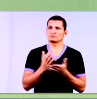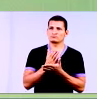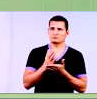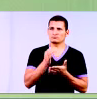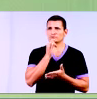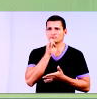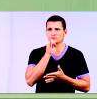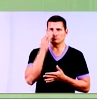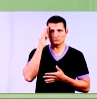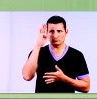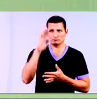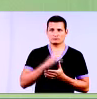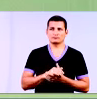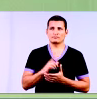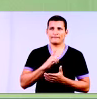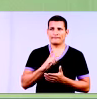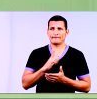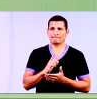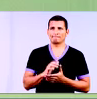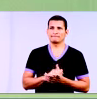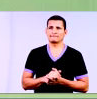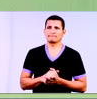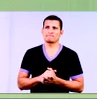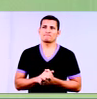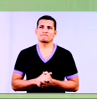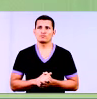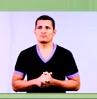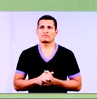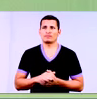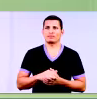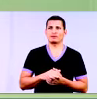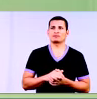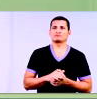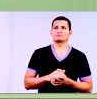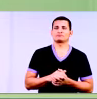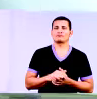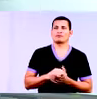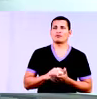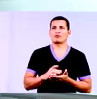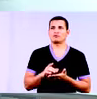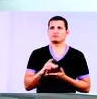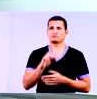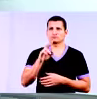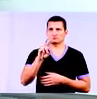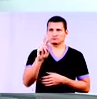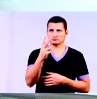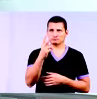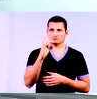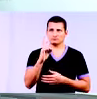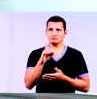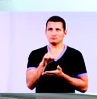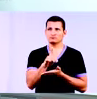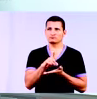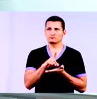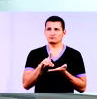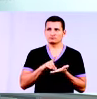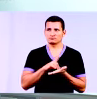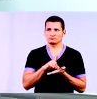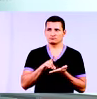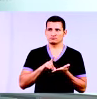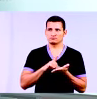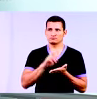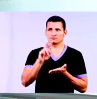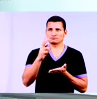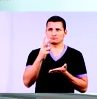dispositivos principais? A gente tem lá, falando de memória, a gente tem os discos rígidos, os HDs, né? Esse HD,